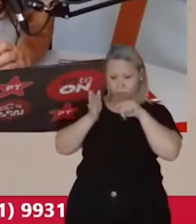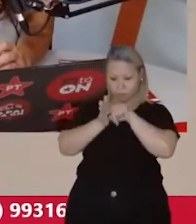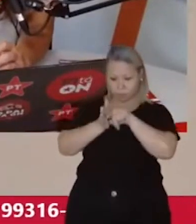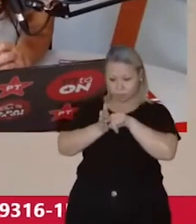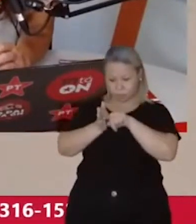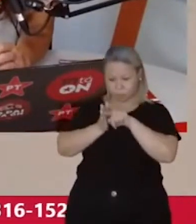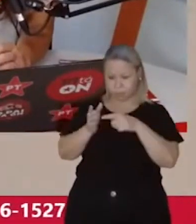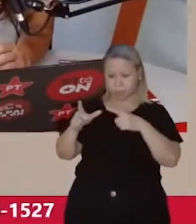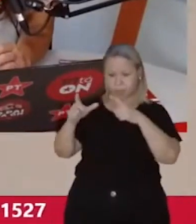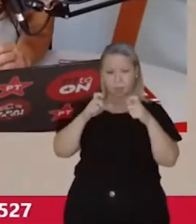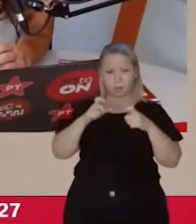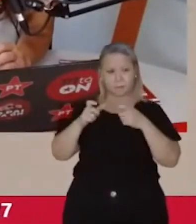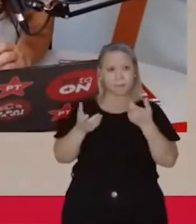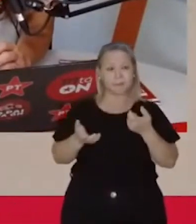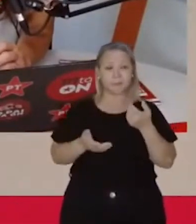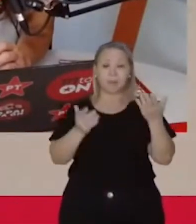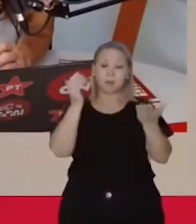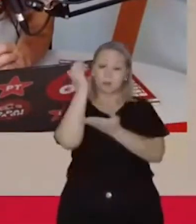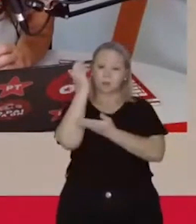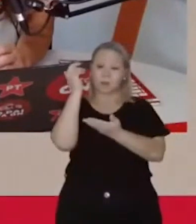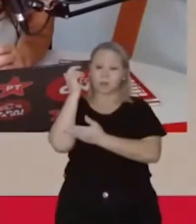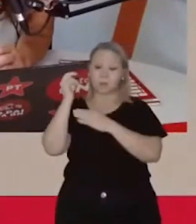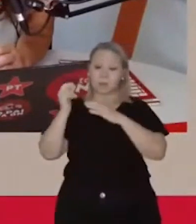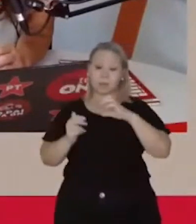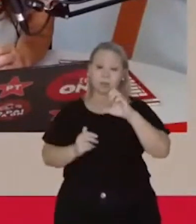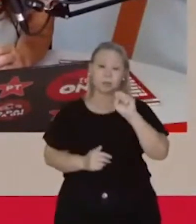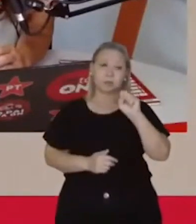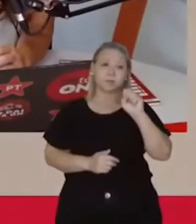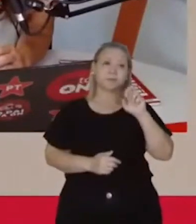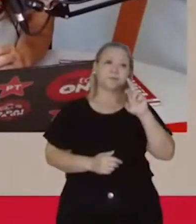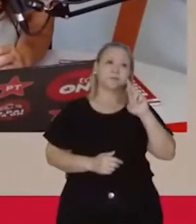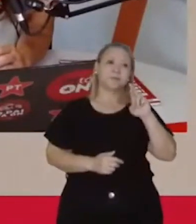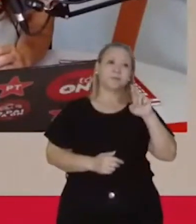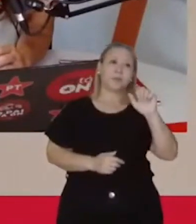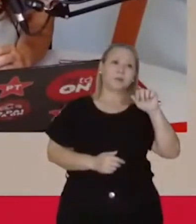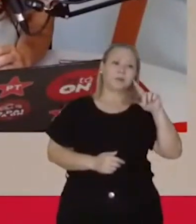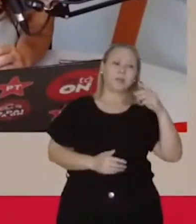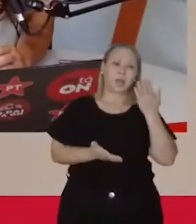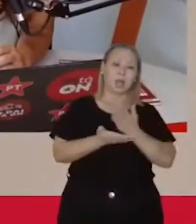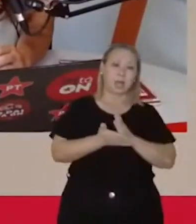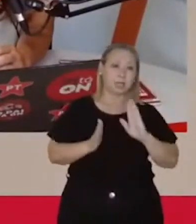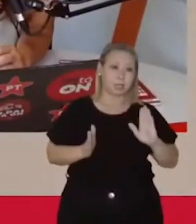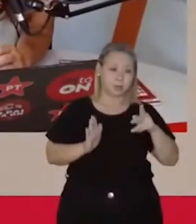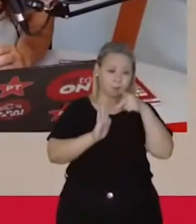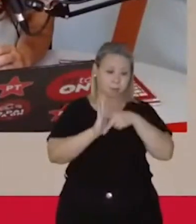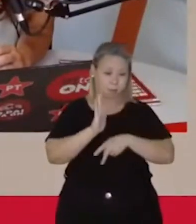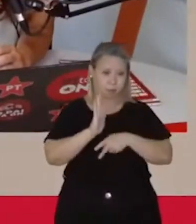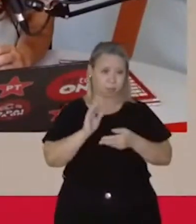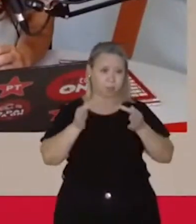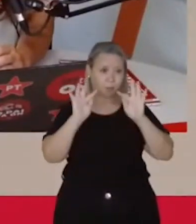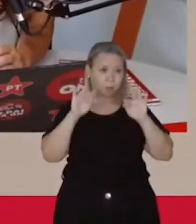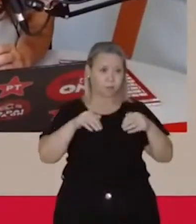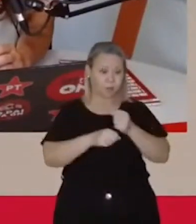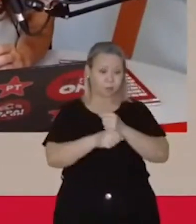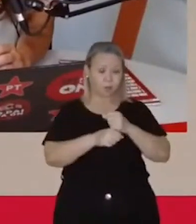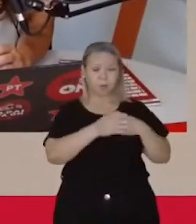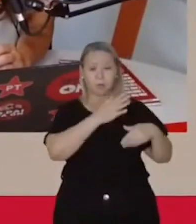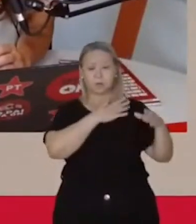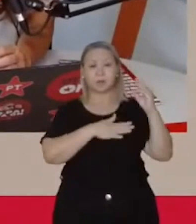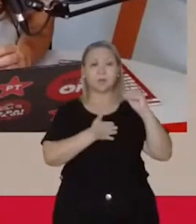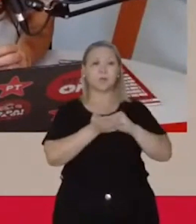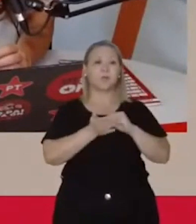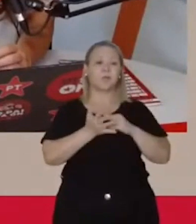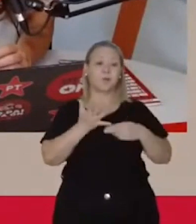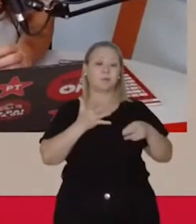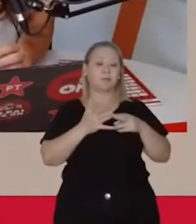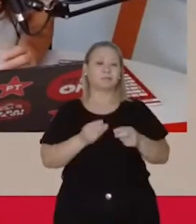Cerrado. O projeto de monitoramento do Cerrado terminou em final do ano passado, por falta de